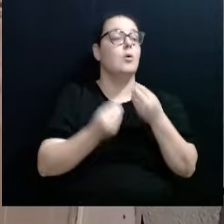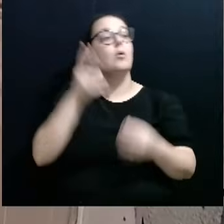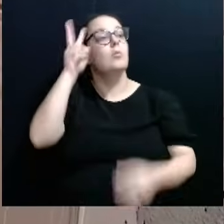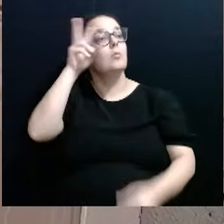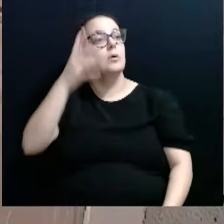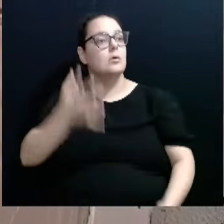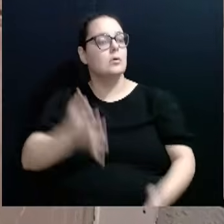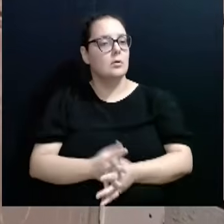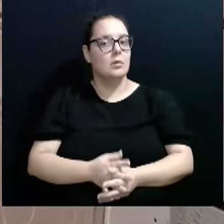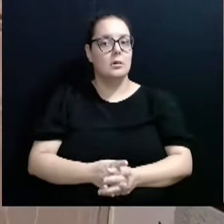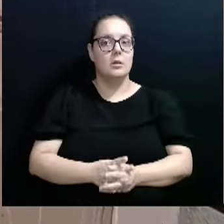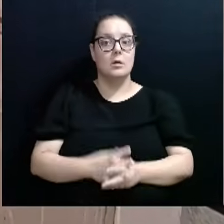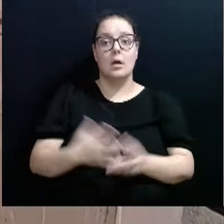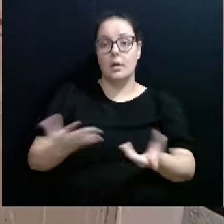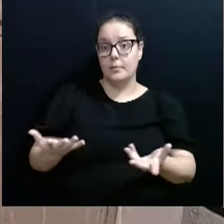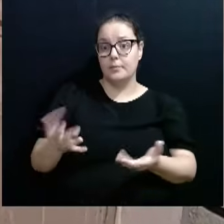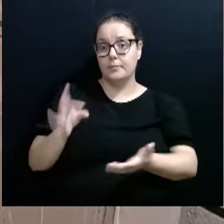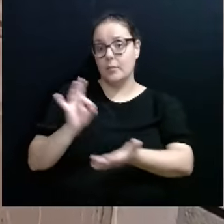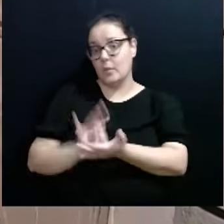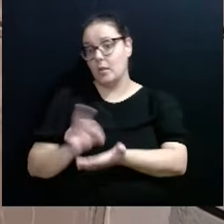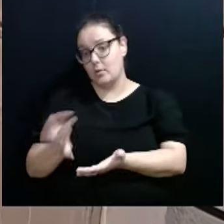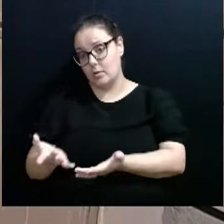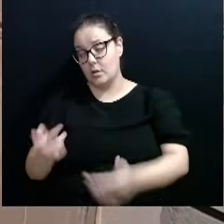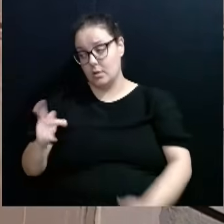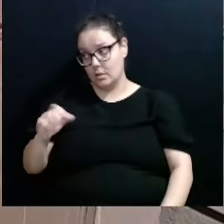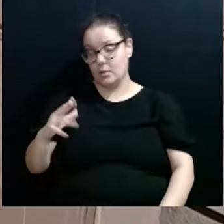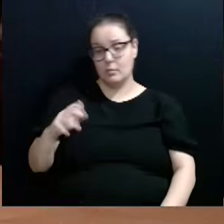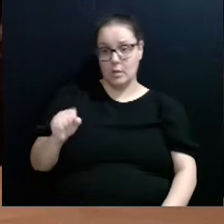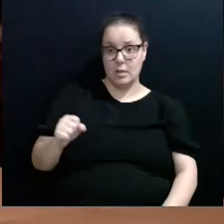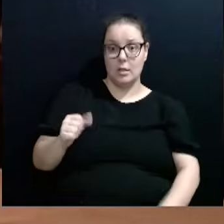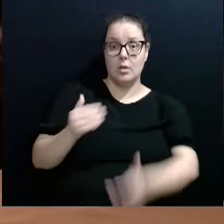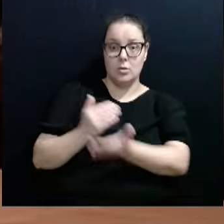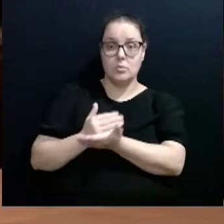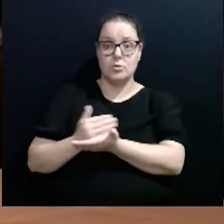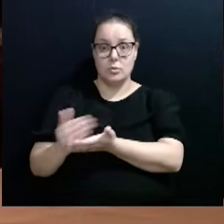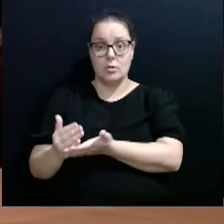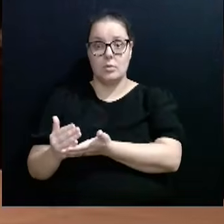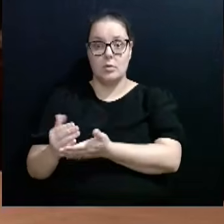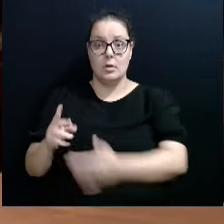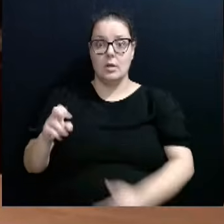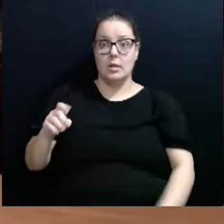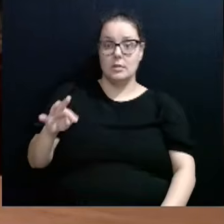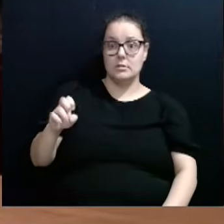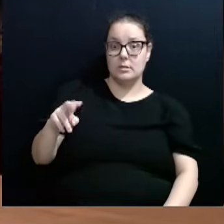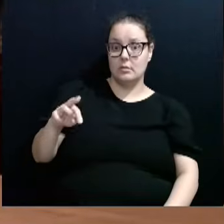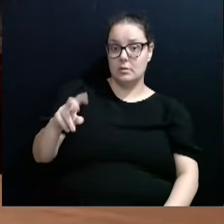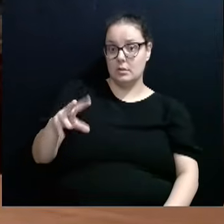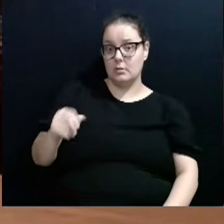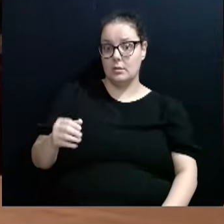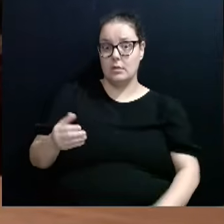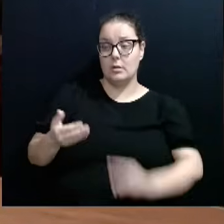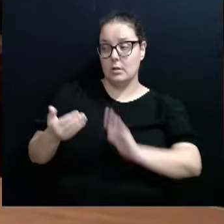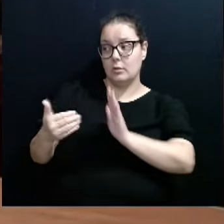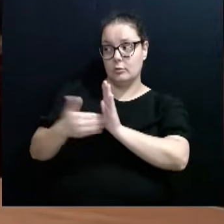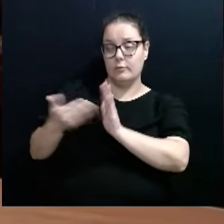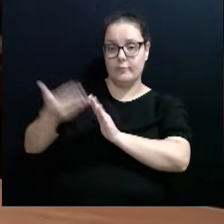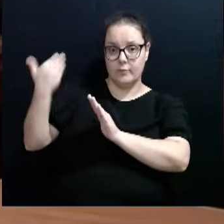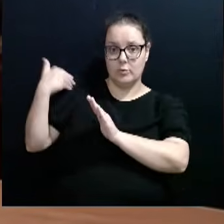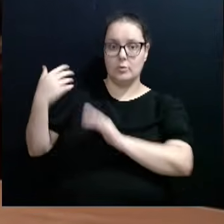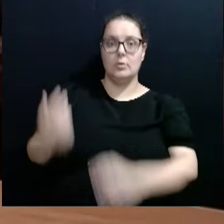na verdade, as peças que inicialmente eu restaurava, eu mesmo, lá atrás, né, entre